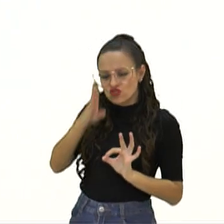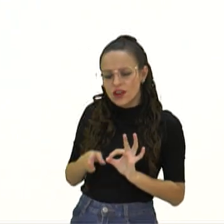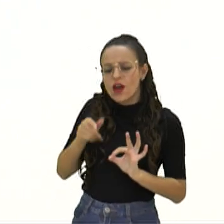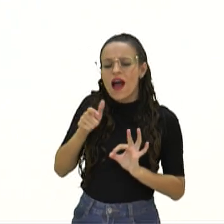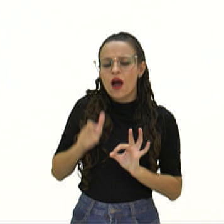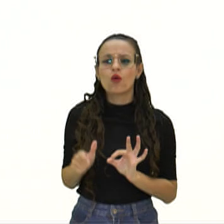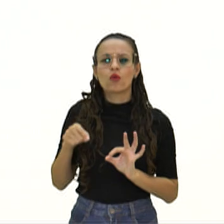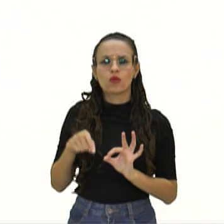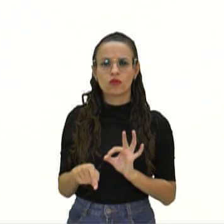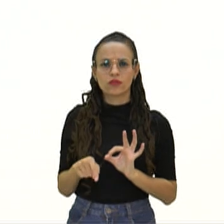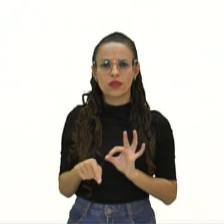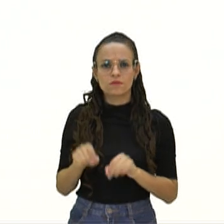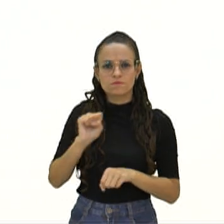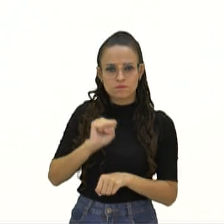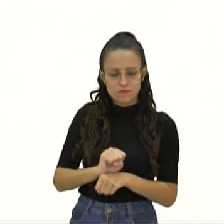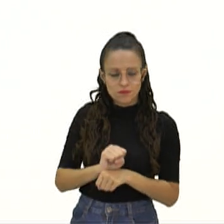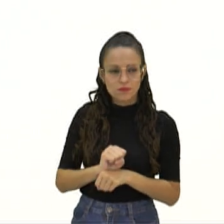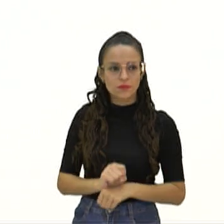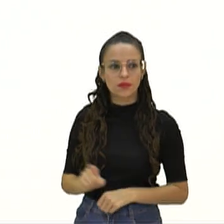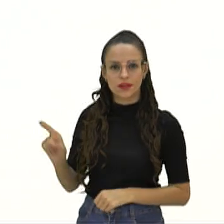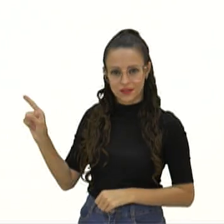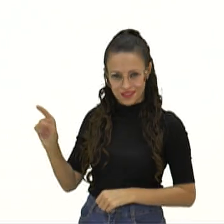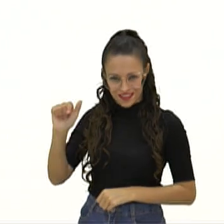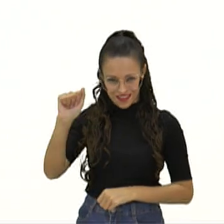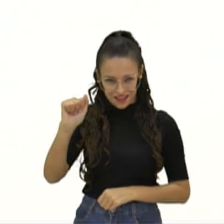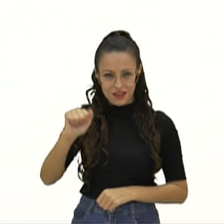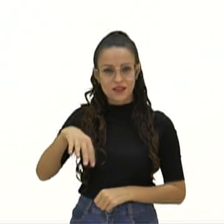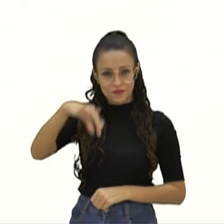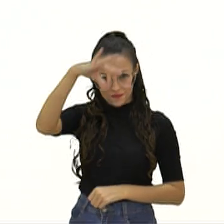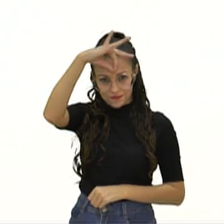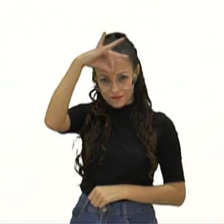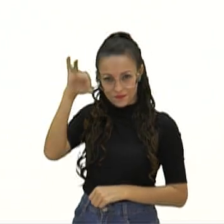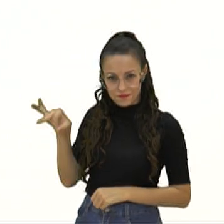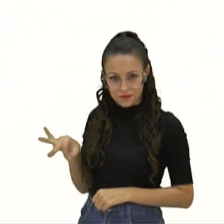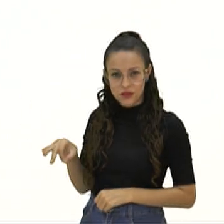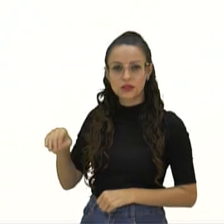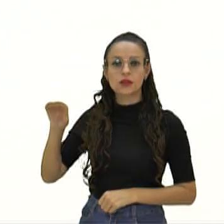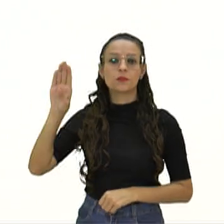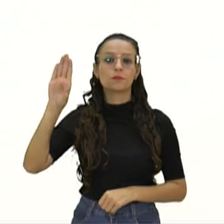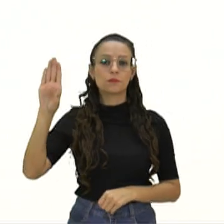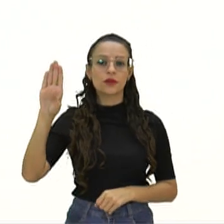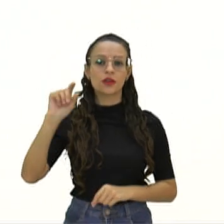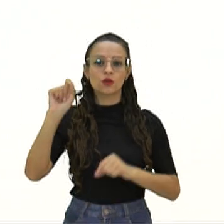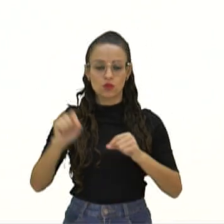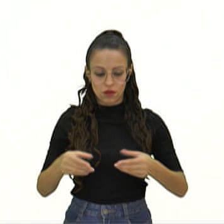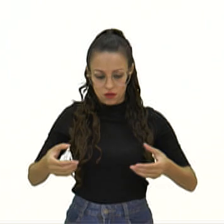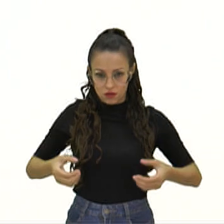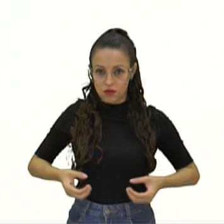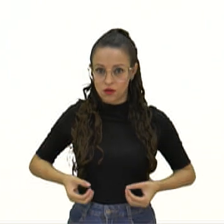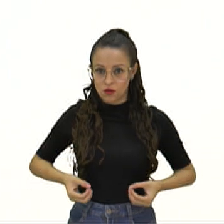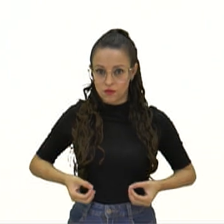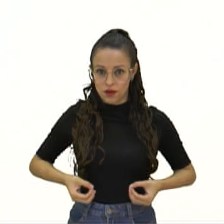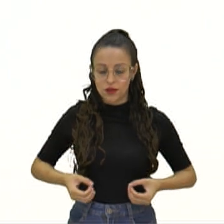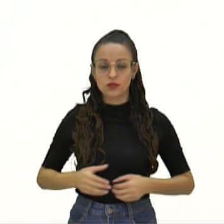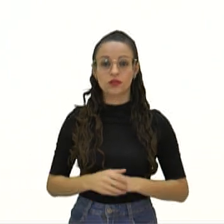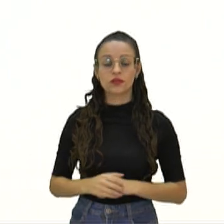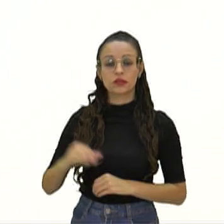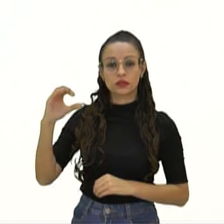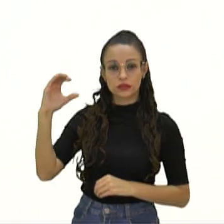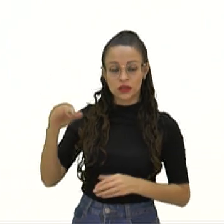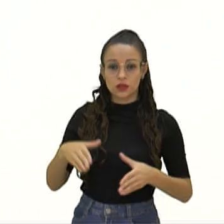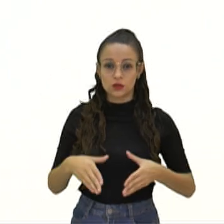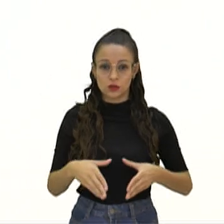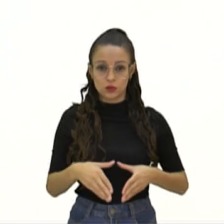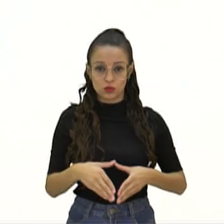genital feminino? Letra A, ele vai para a vagina? Letra B, ele vai para o ovário? Letra C, ele vai